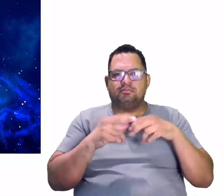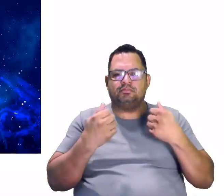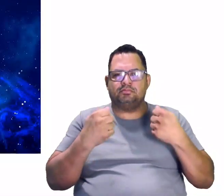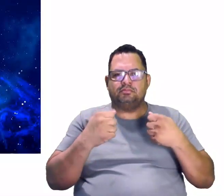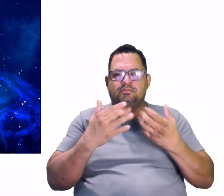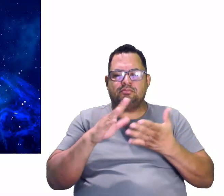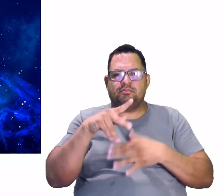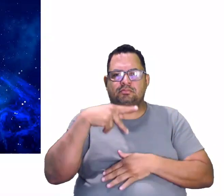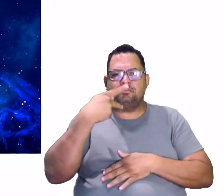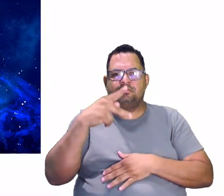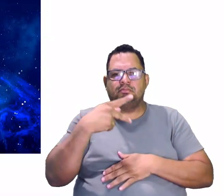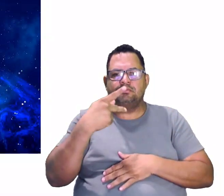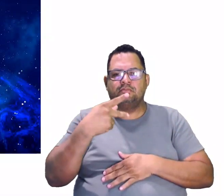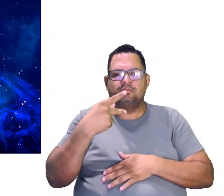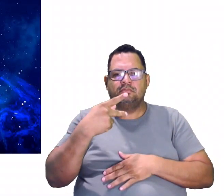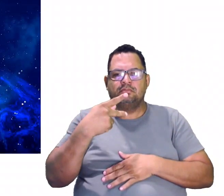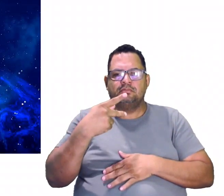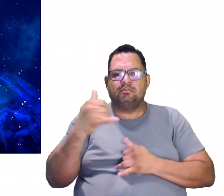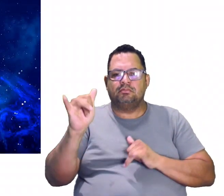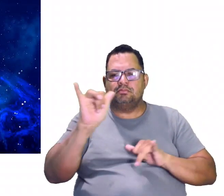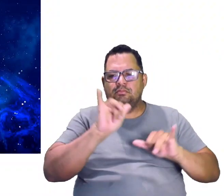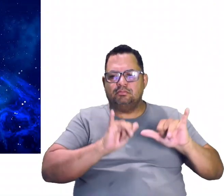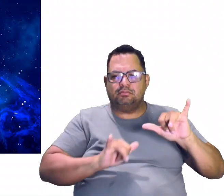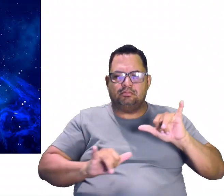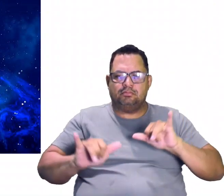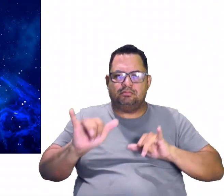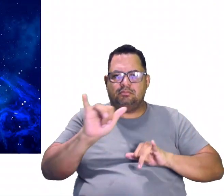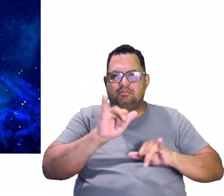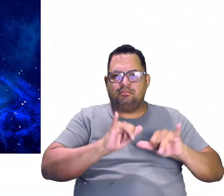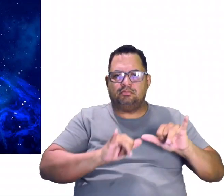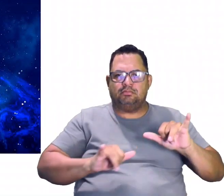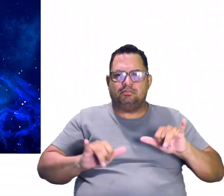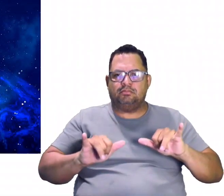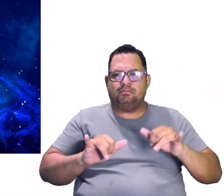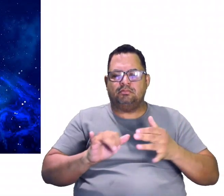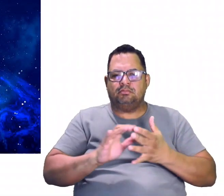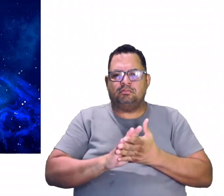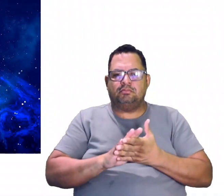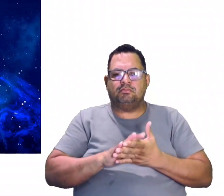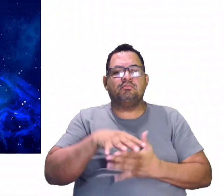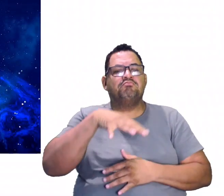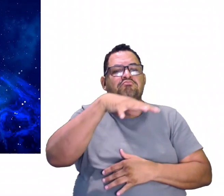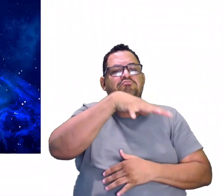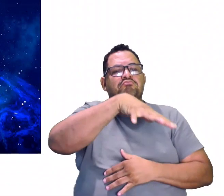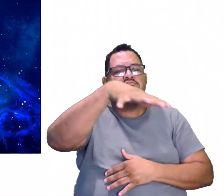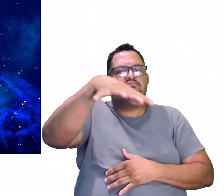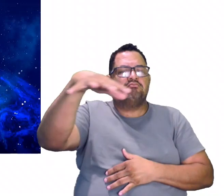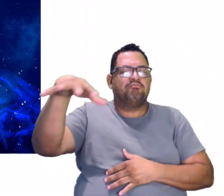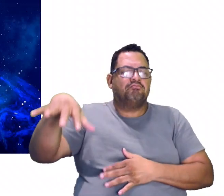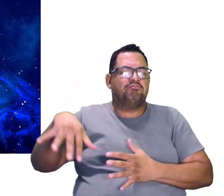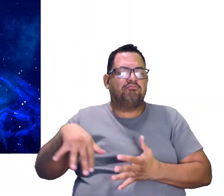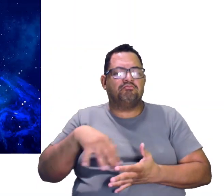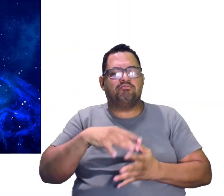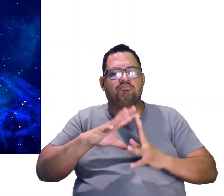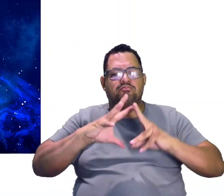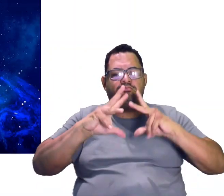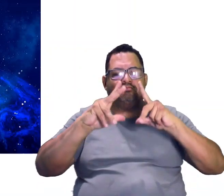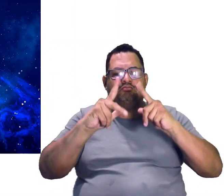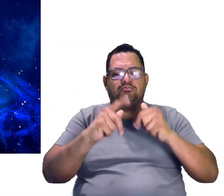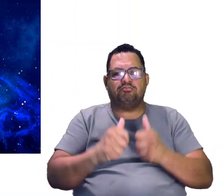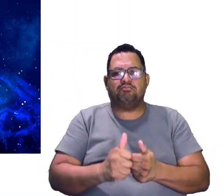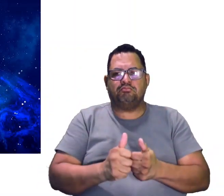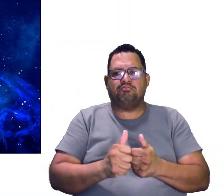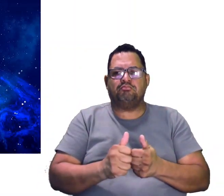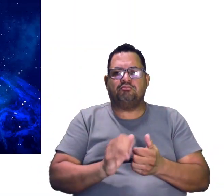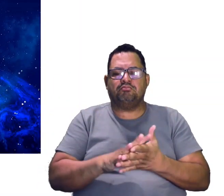podemos dizer que a química está em tudo que se pode ver